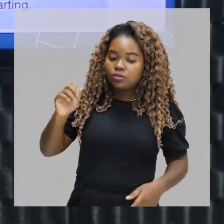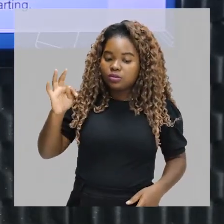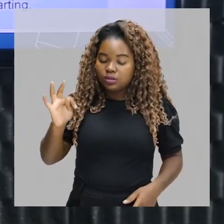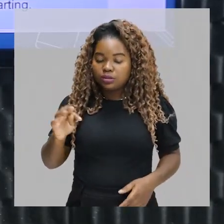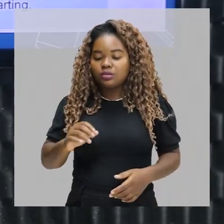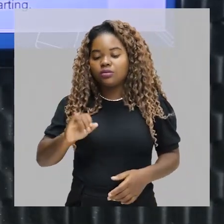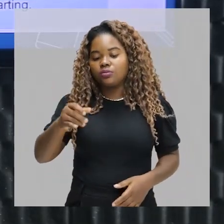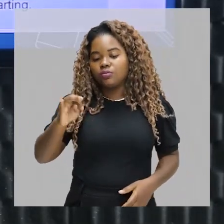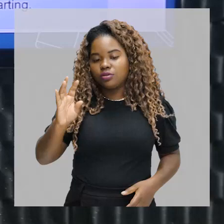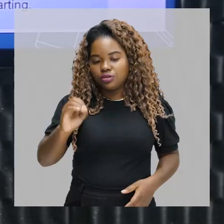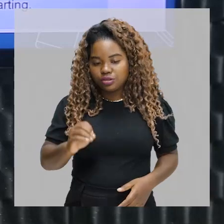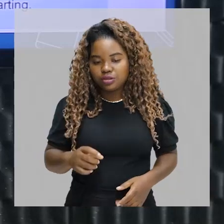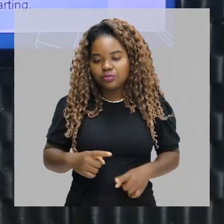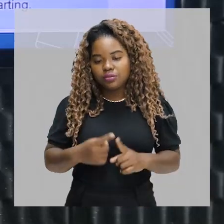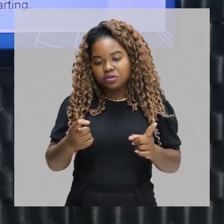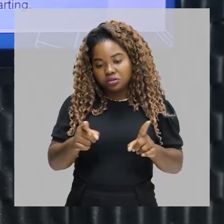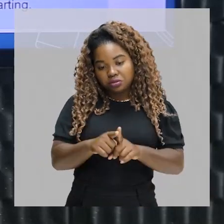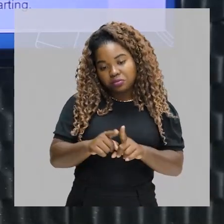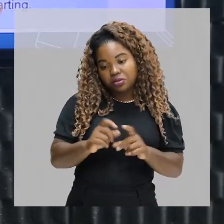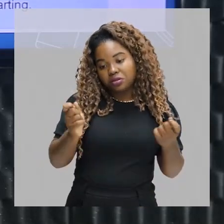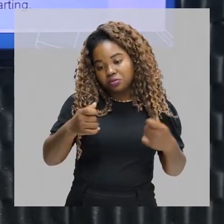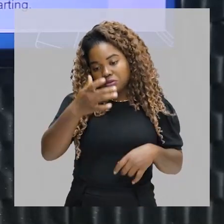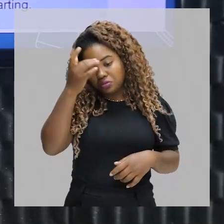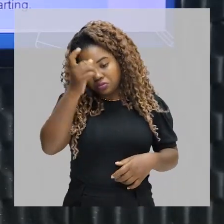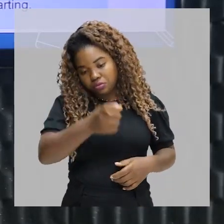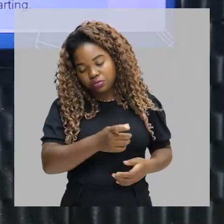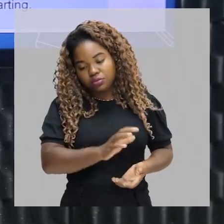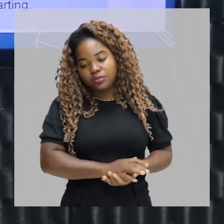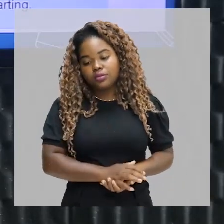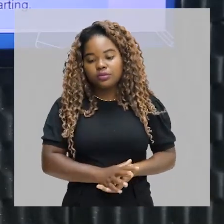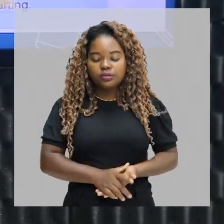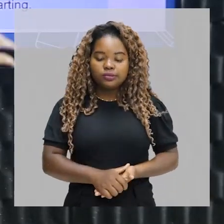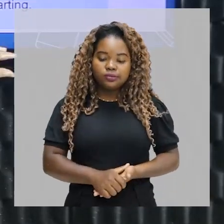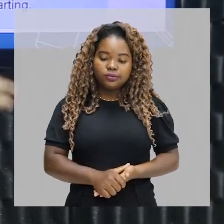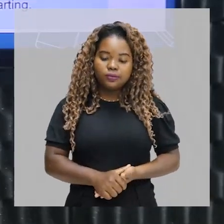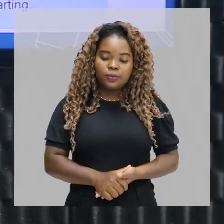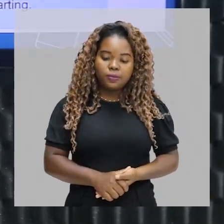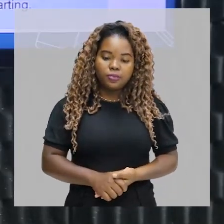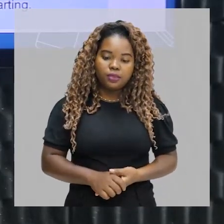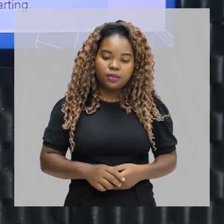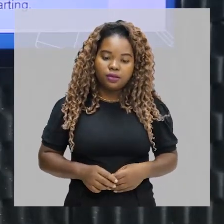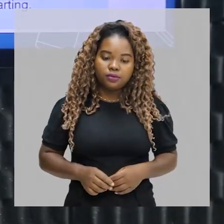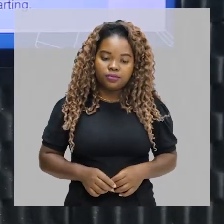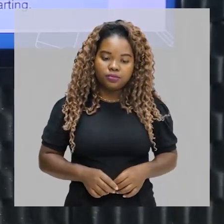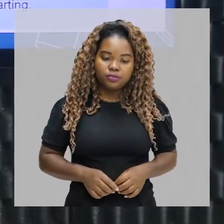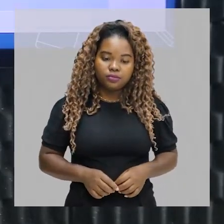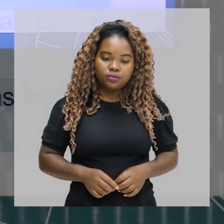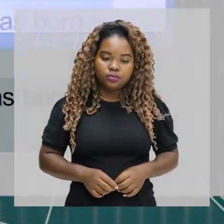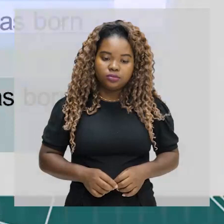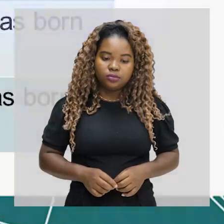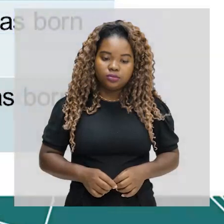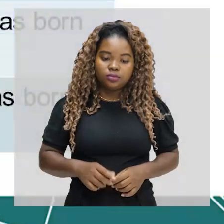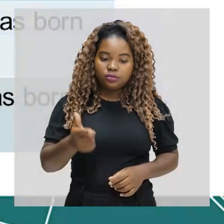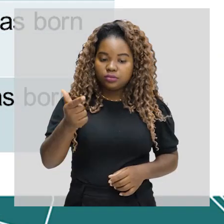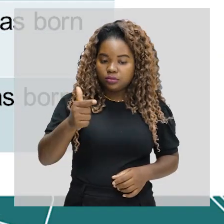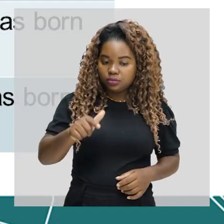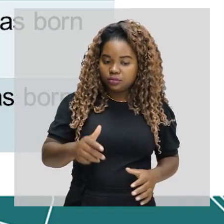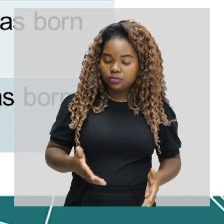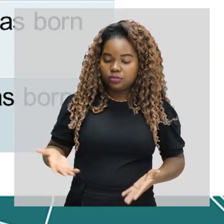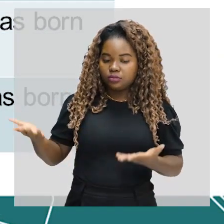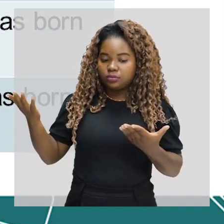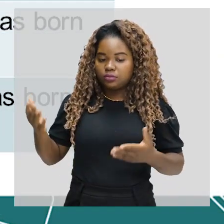a um objeto, mas também poderia ser uma pessoa. Eu poderia escrever a mesma frase do início usando o that, tá?